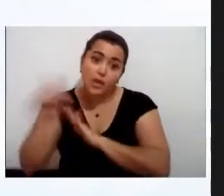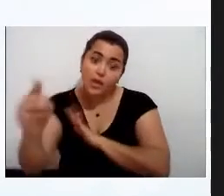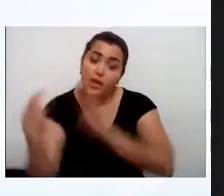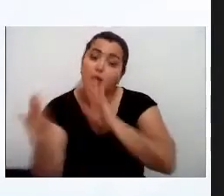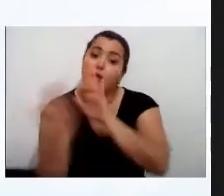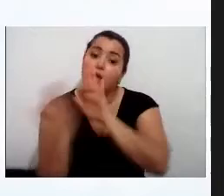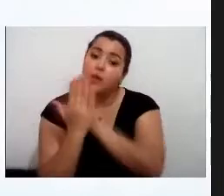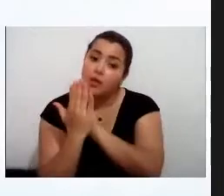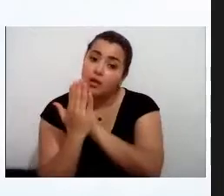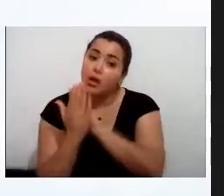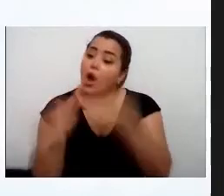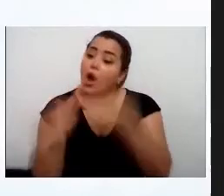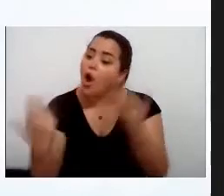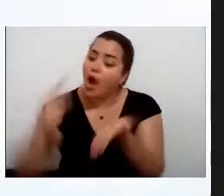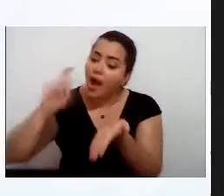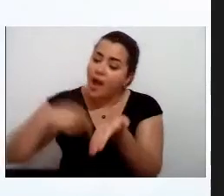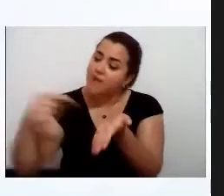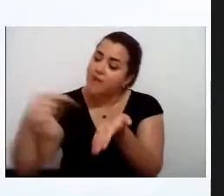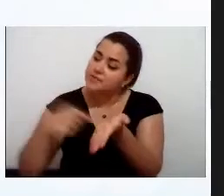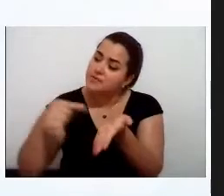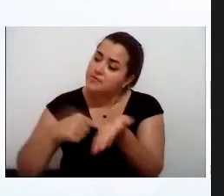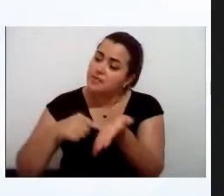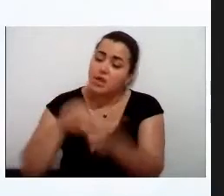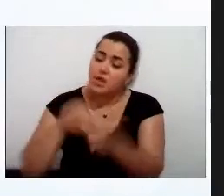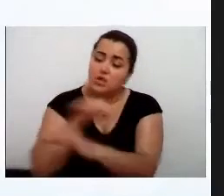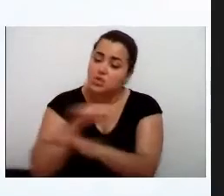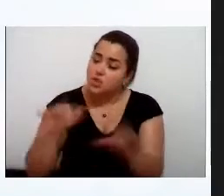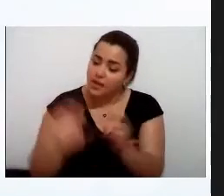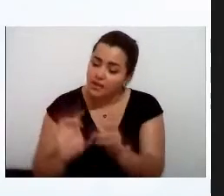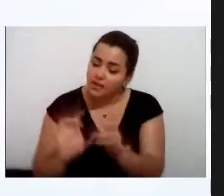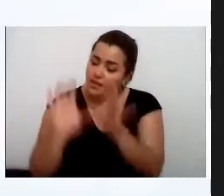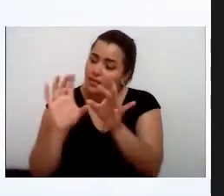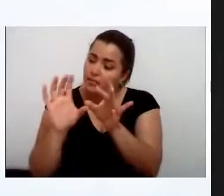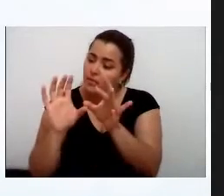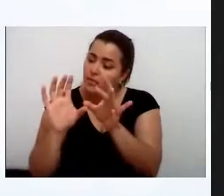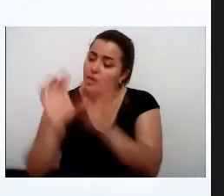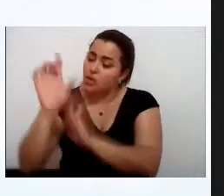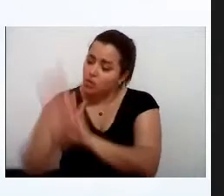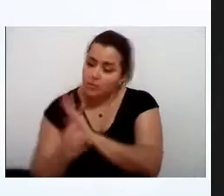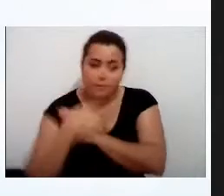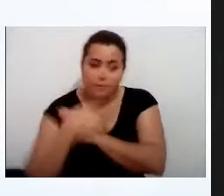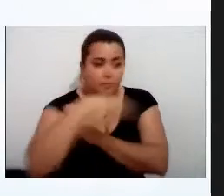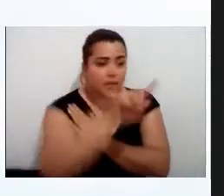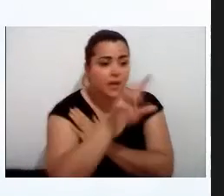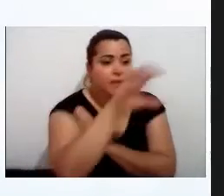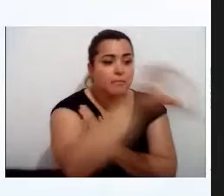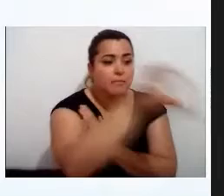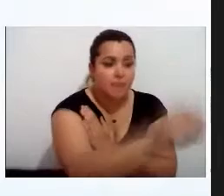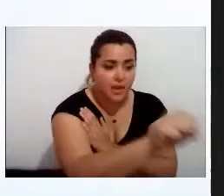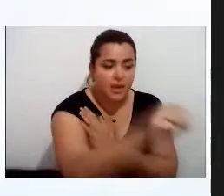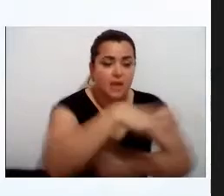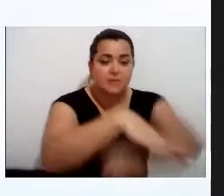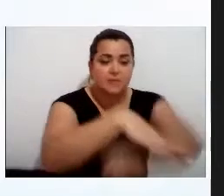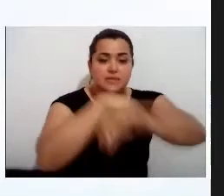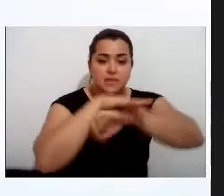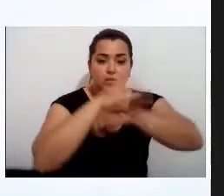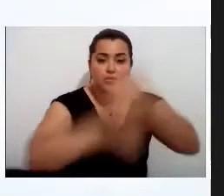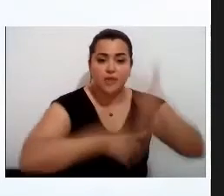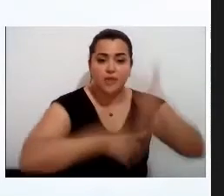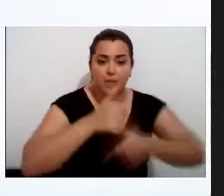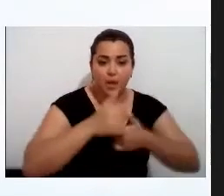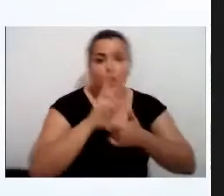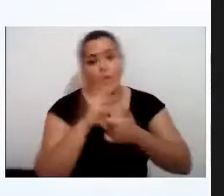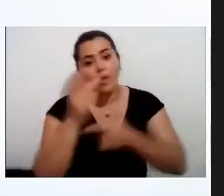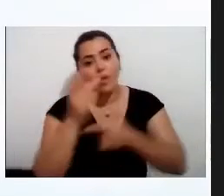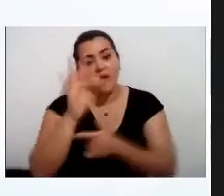olha, assine aqui a sua rescisão, porque aí a gente já libera logo a sua documentação para você dar entrada no seu